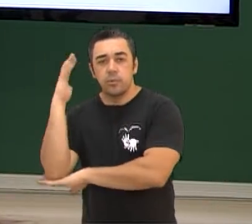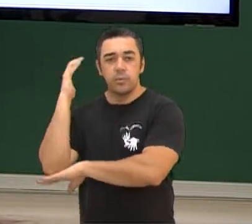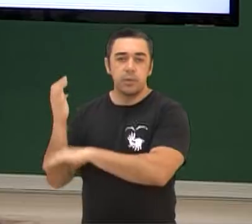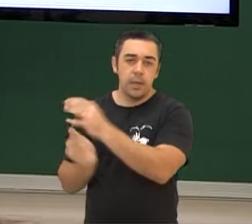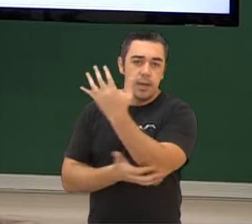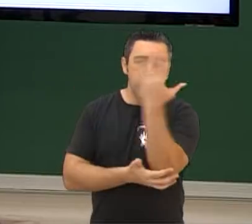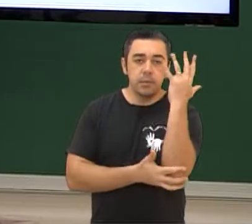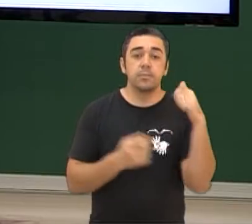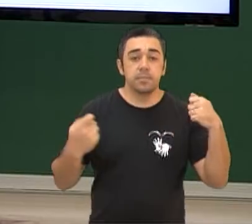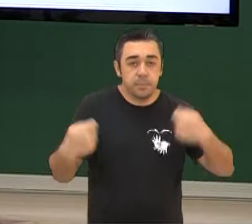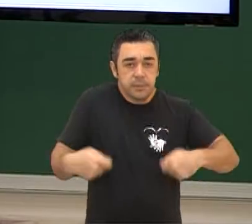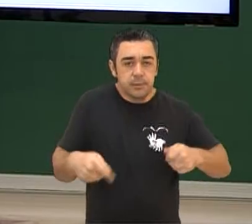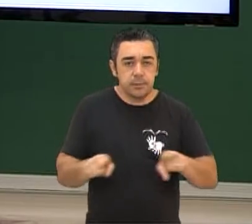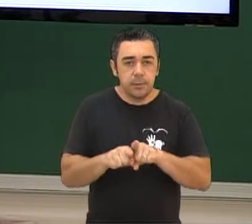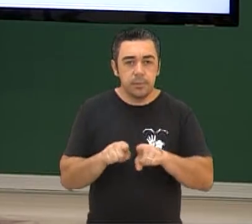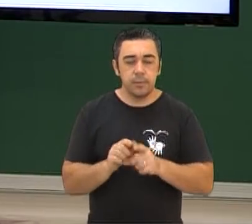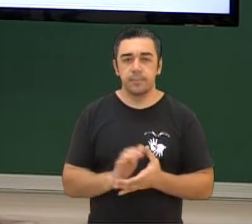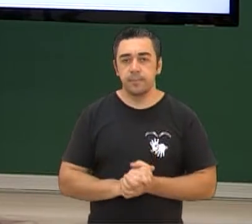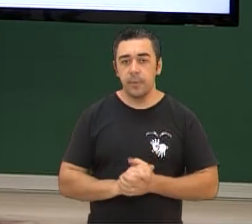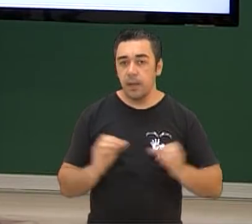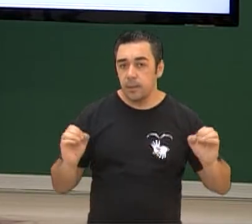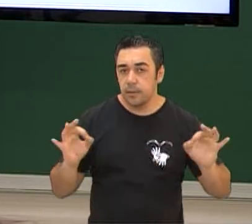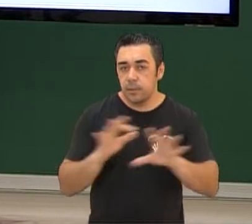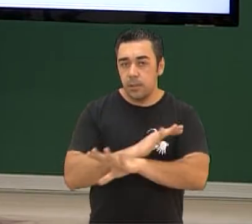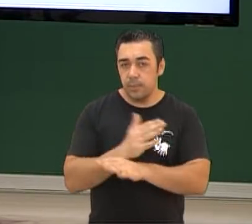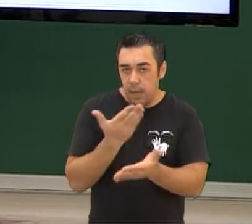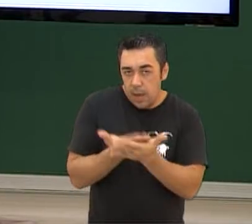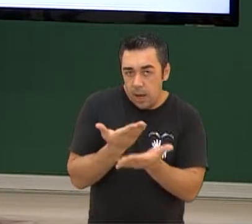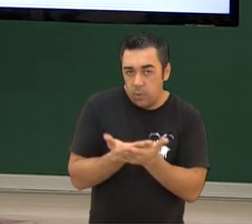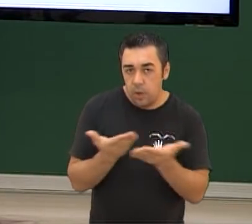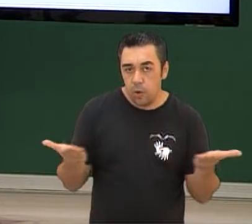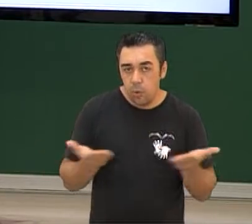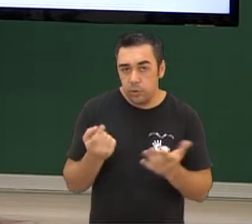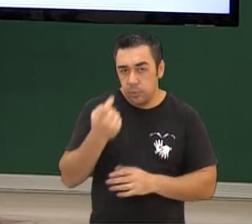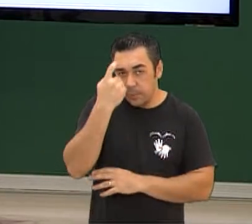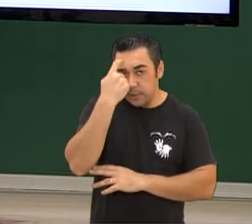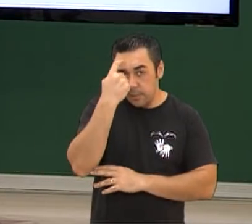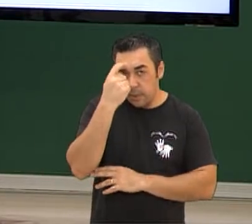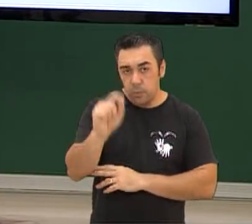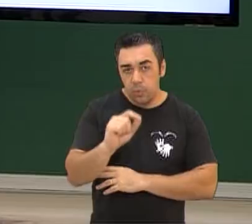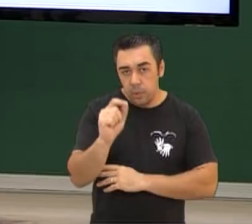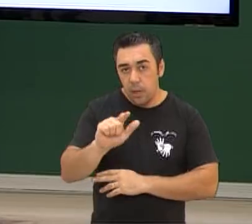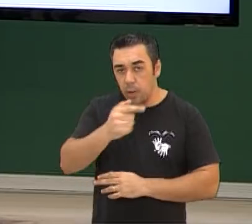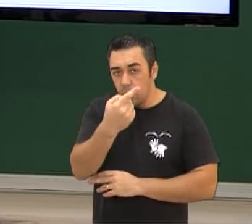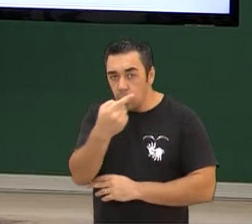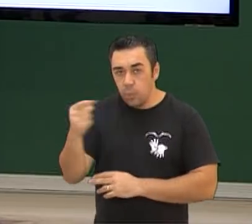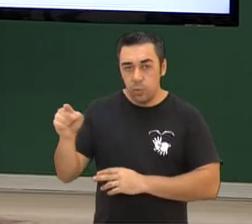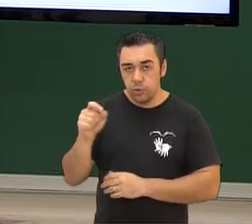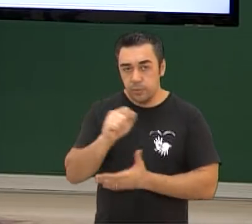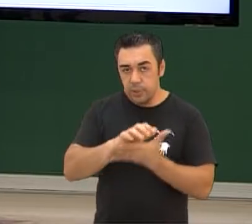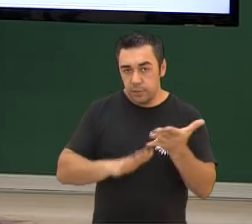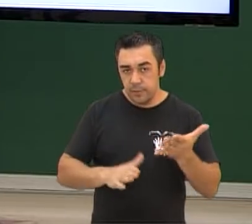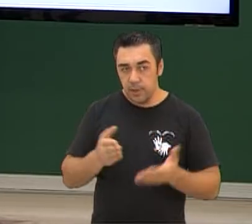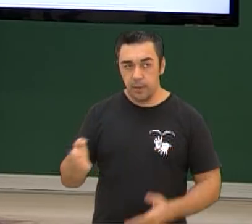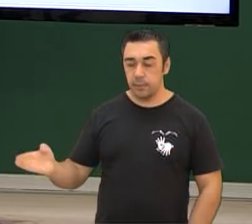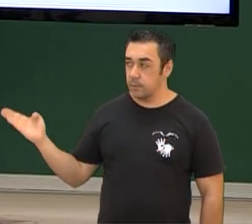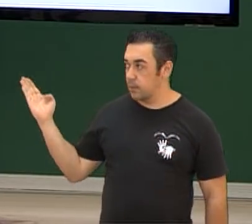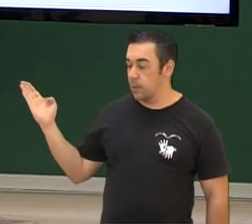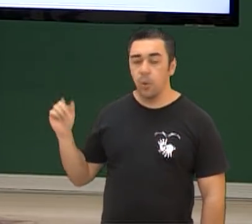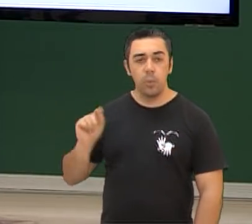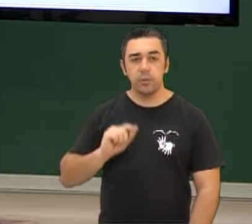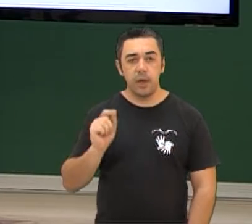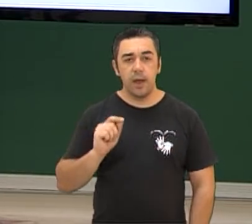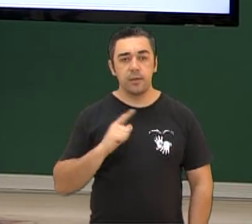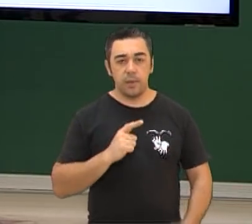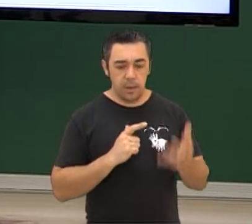Dionísio devem ser valorizados. Tá? Para fechar a nossa aula aqui, né, para fechar nosso raciocínio, vamos ver um último exercício, tá, sobre esse Apolo e o